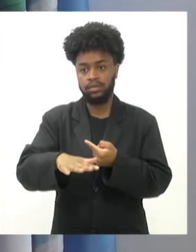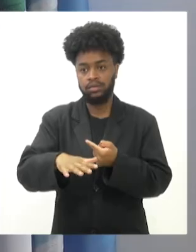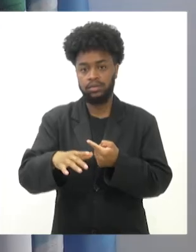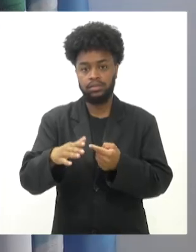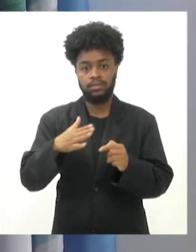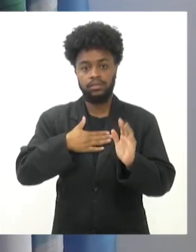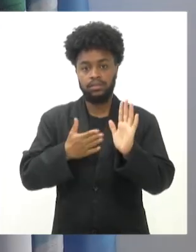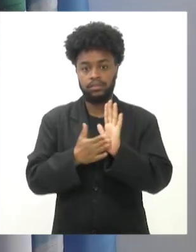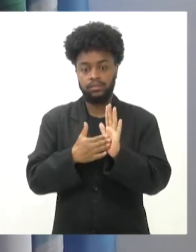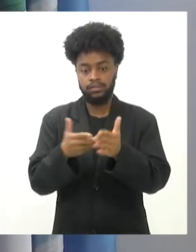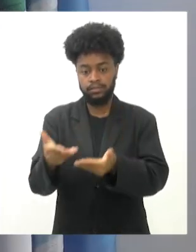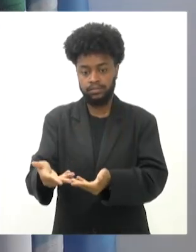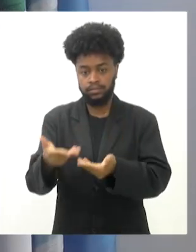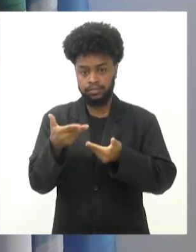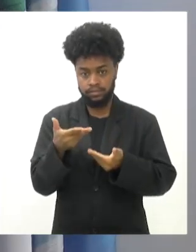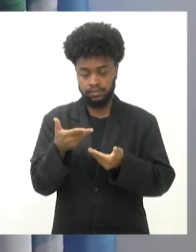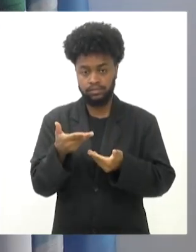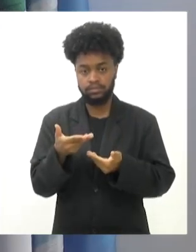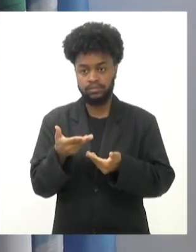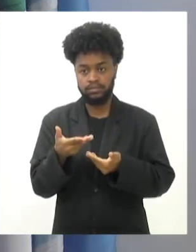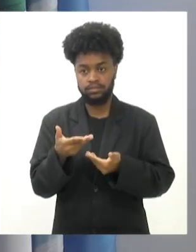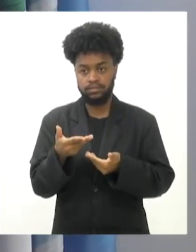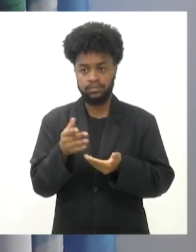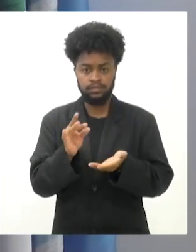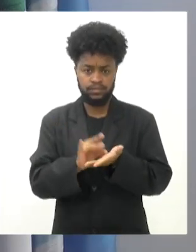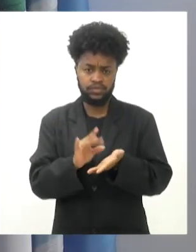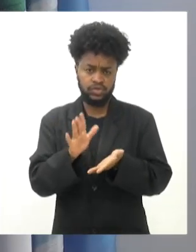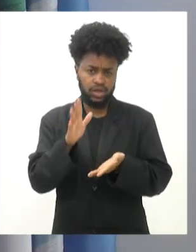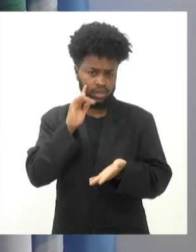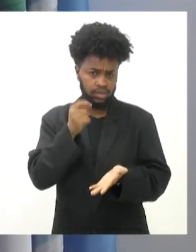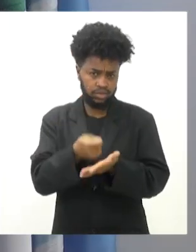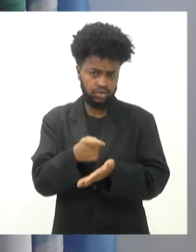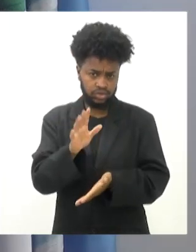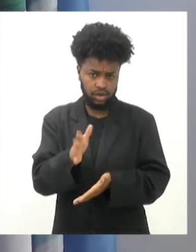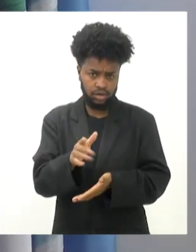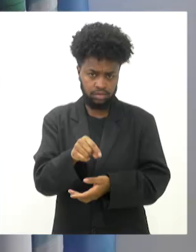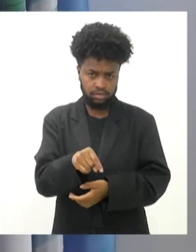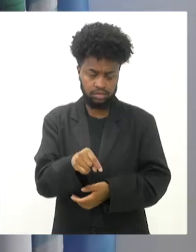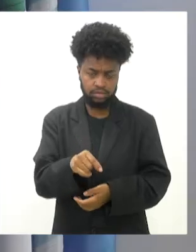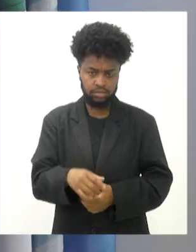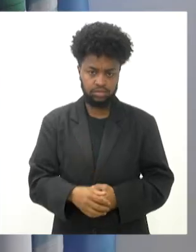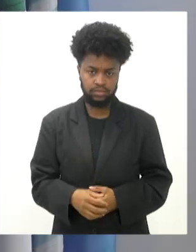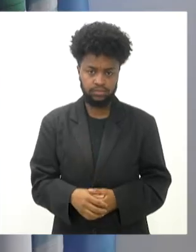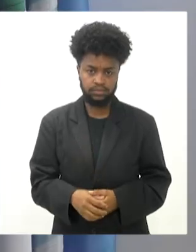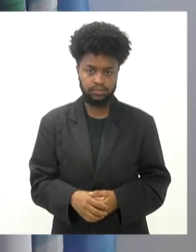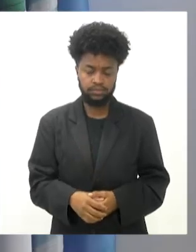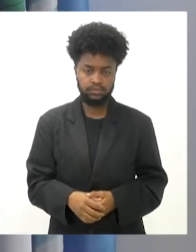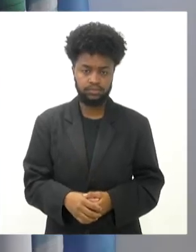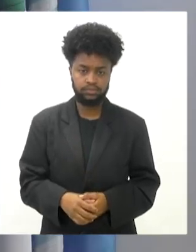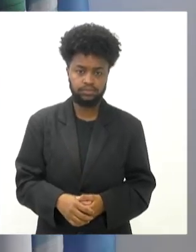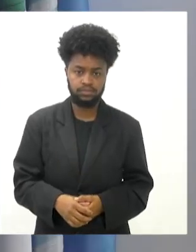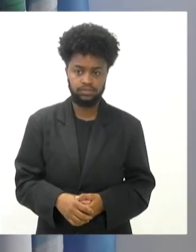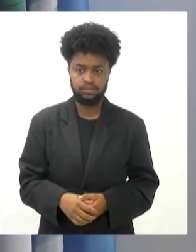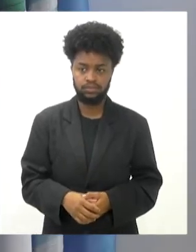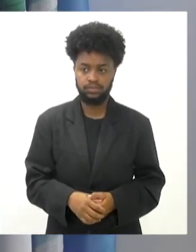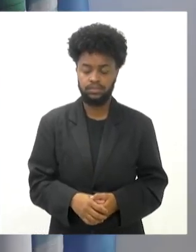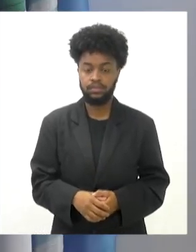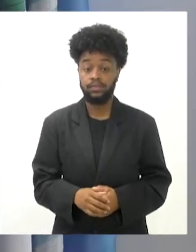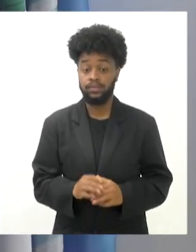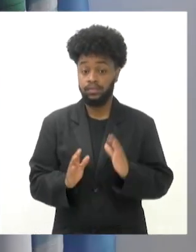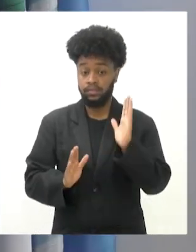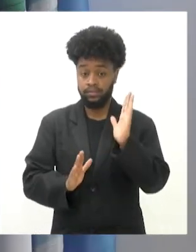proponho que sejam convidados dentre os... Na verdade, nós já decidimos aqui, deputado Alan Lopes, que pelo período